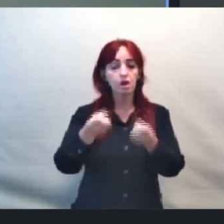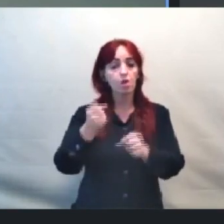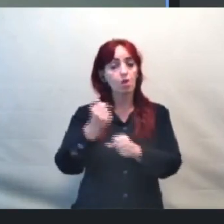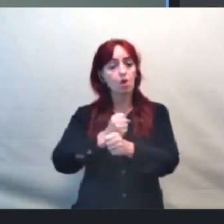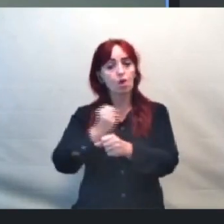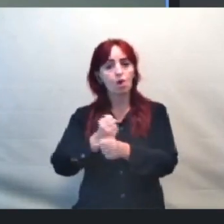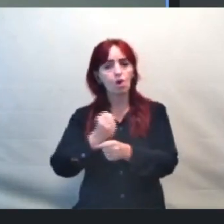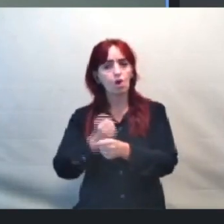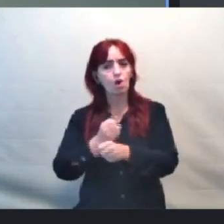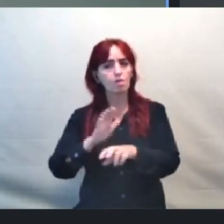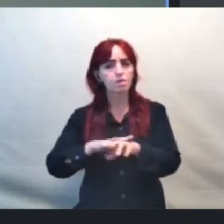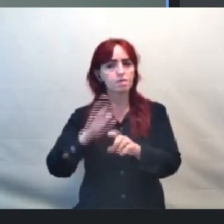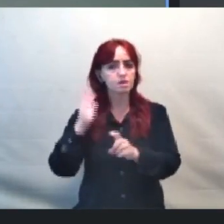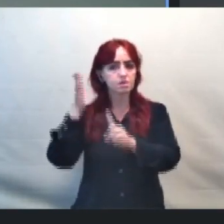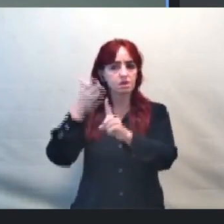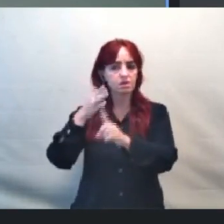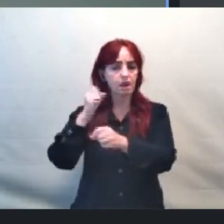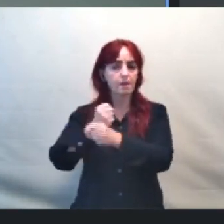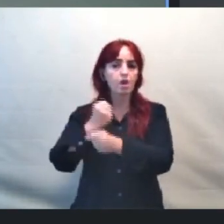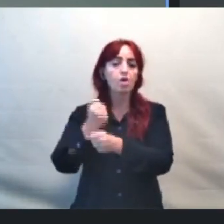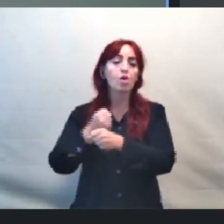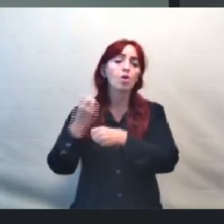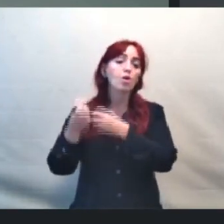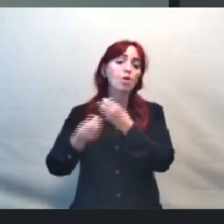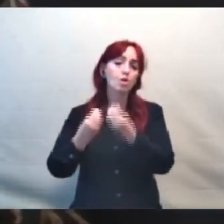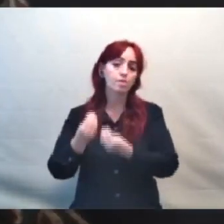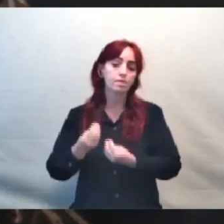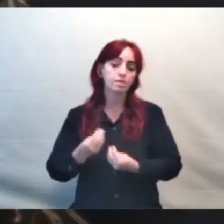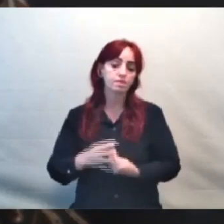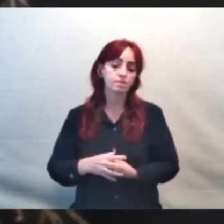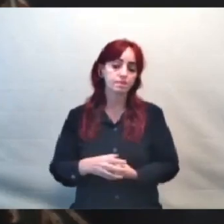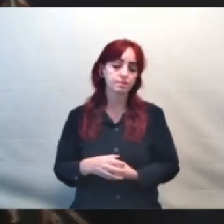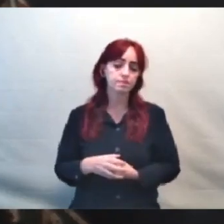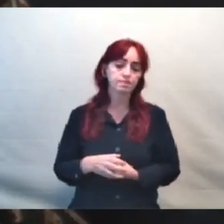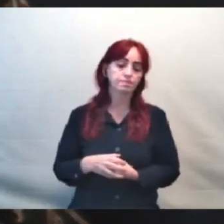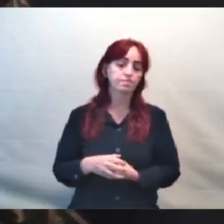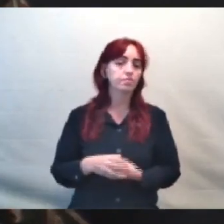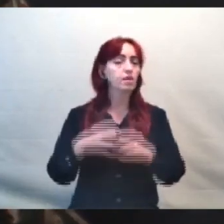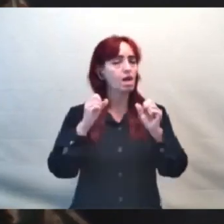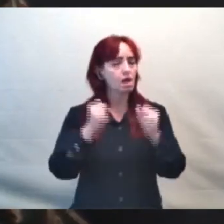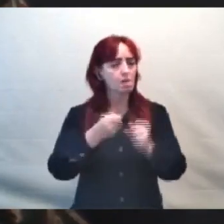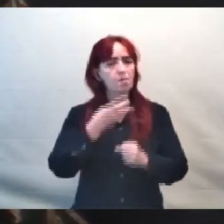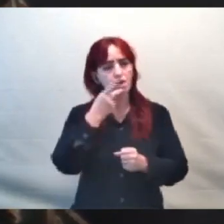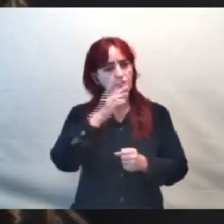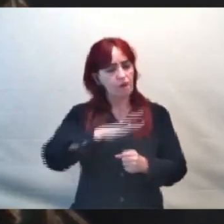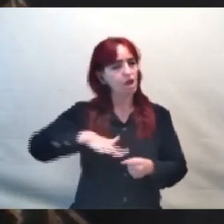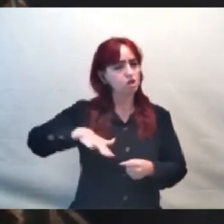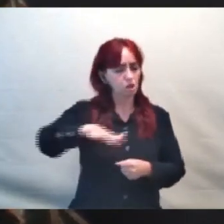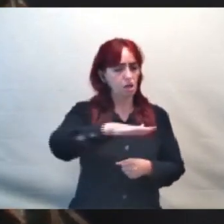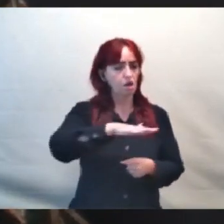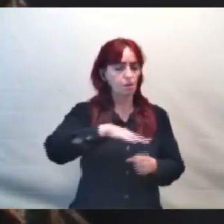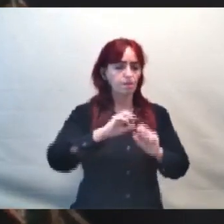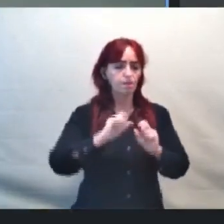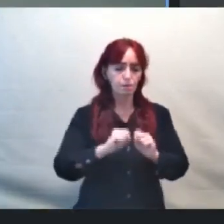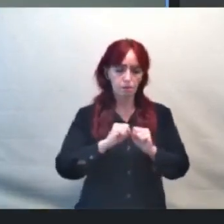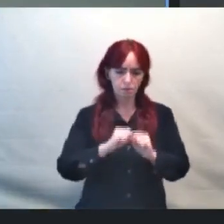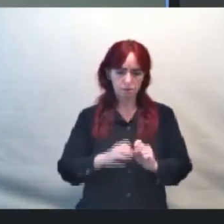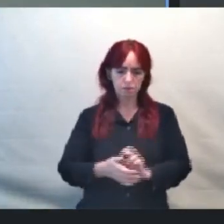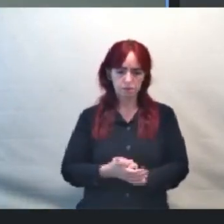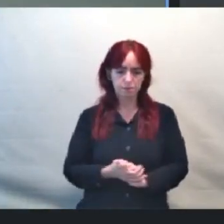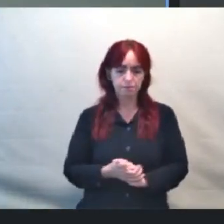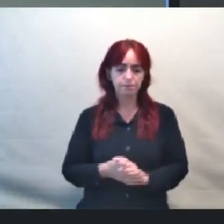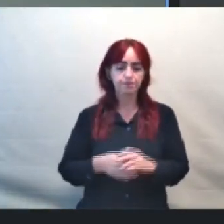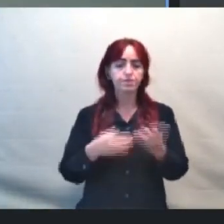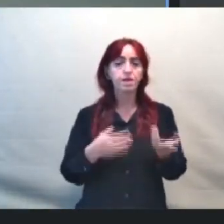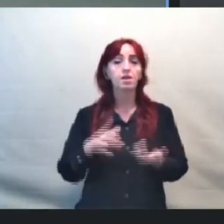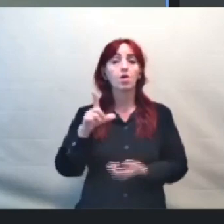mais especificamente obra? Só para eu saber quem pode... Obra, mas pode falar em geral também, né? Porque tá. Tem... O Leandro fala sobre